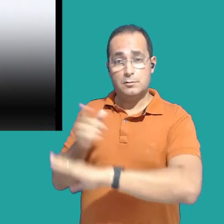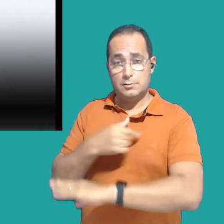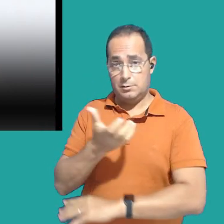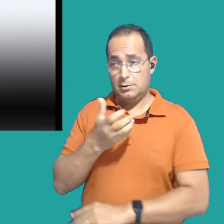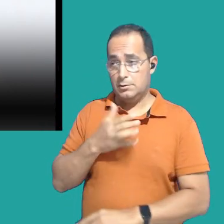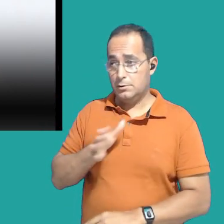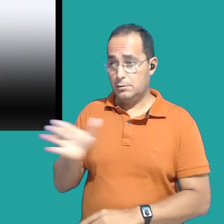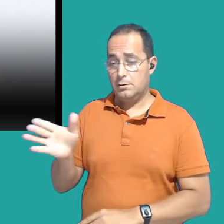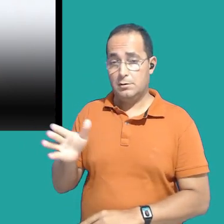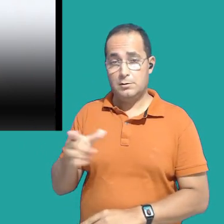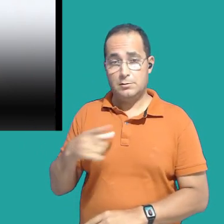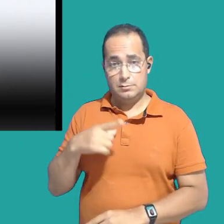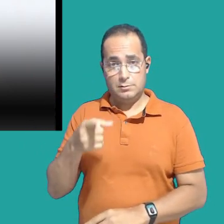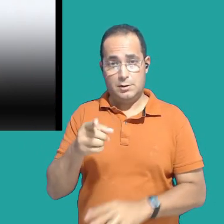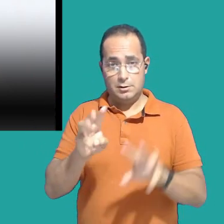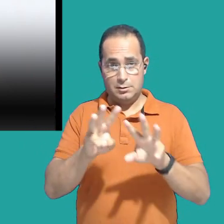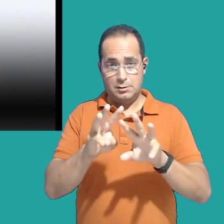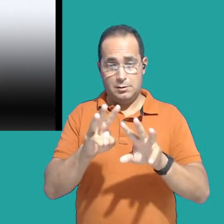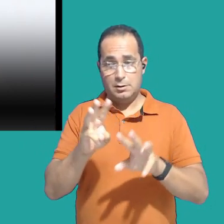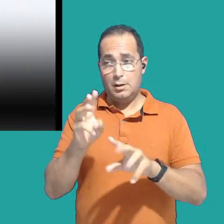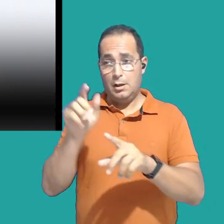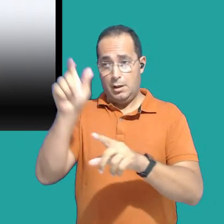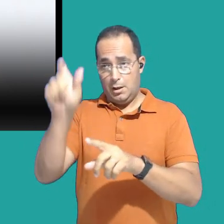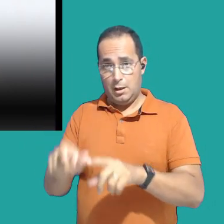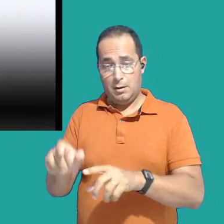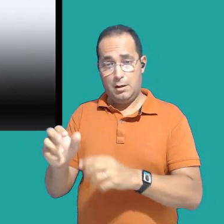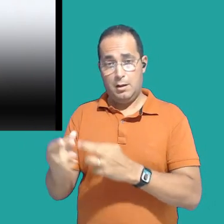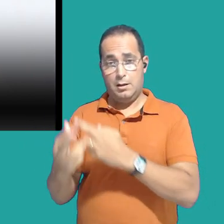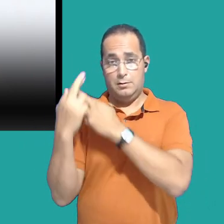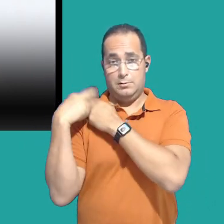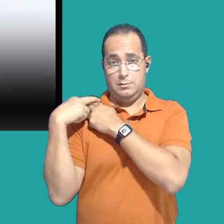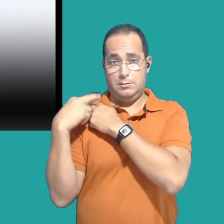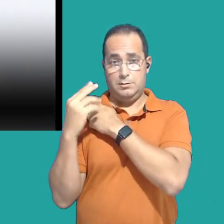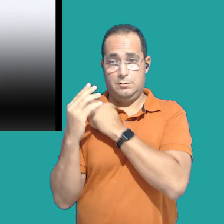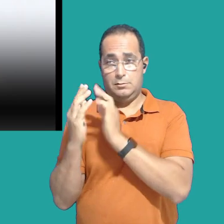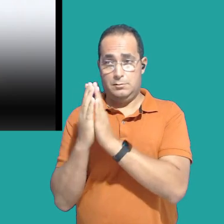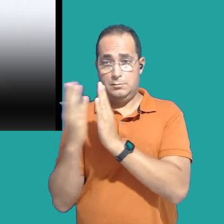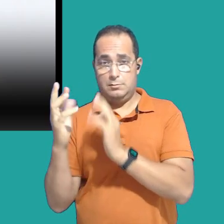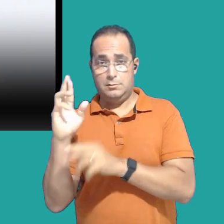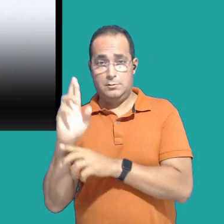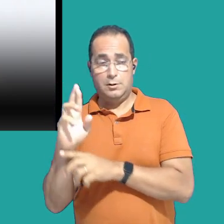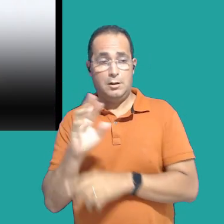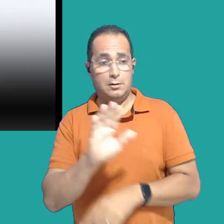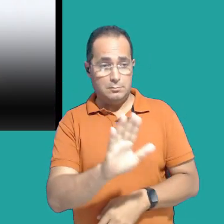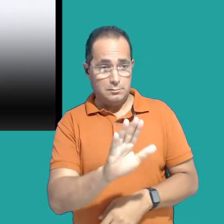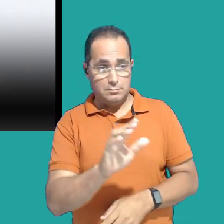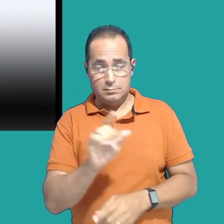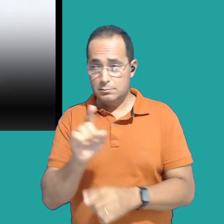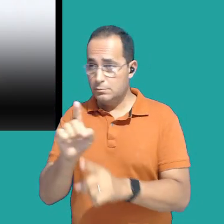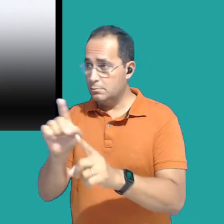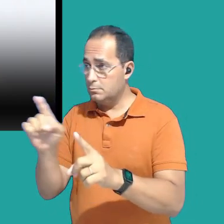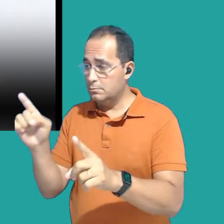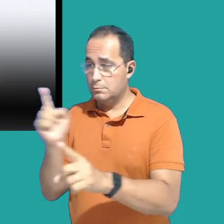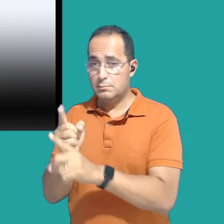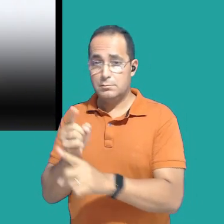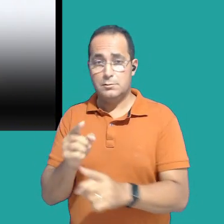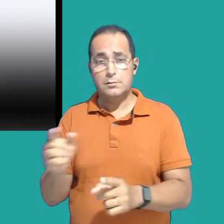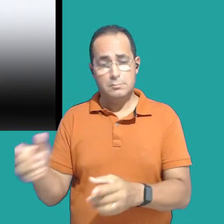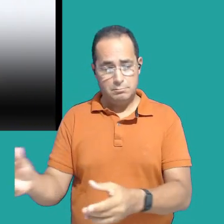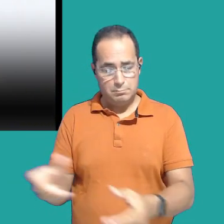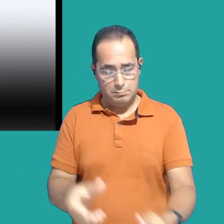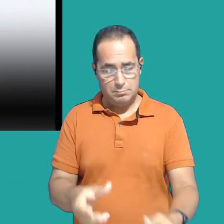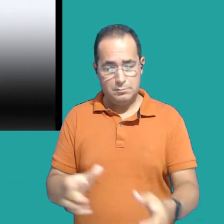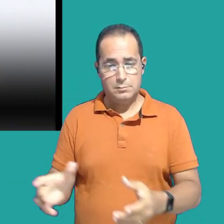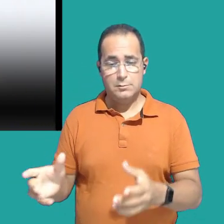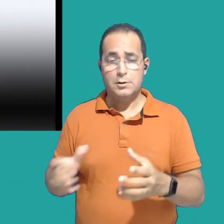livro, eu vou lá. Não tenho a bibliotecária ou bibliotecário, então auxilia, identificou o livro,